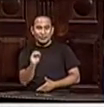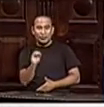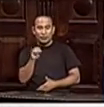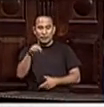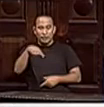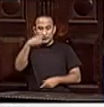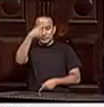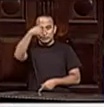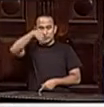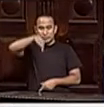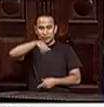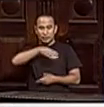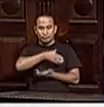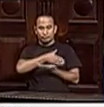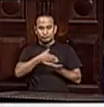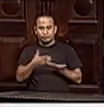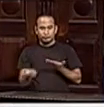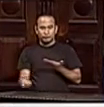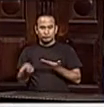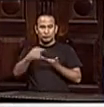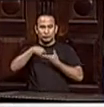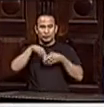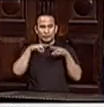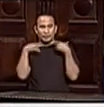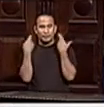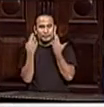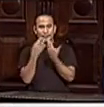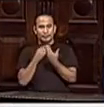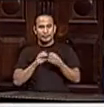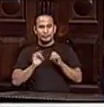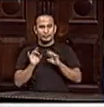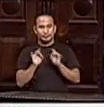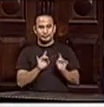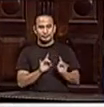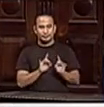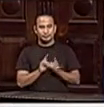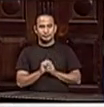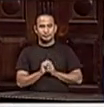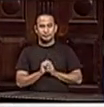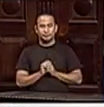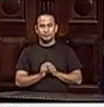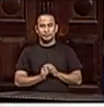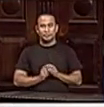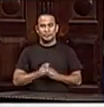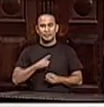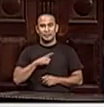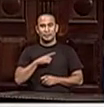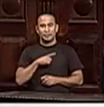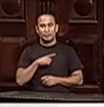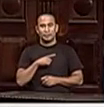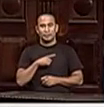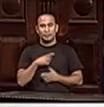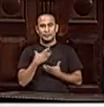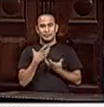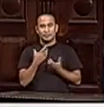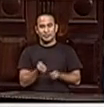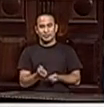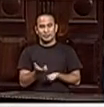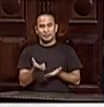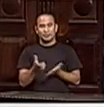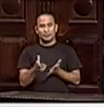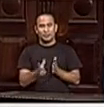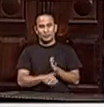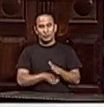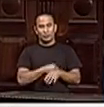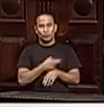semana apareceu em novas delações premiadas, inclusive com um destacado recebimento de propinas e uso de